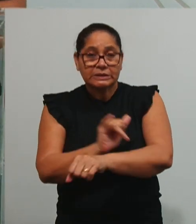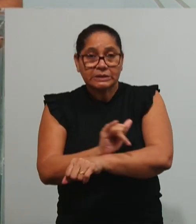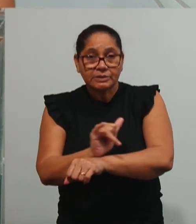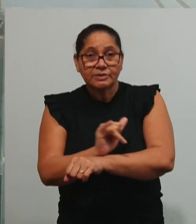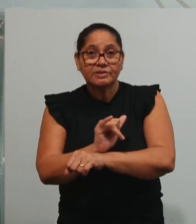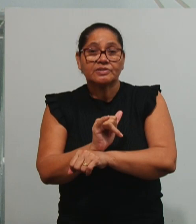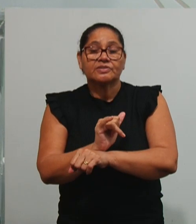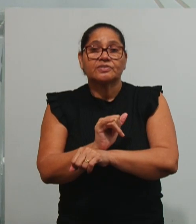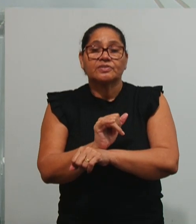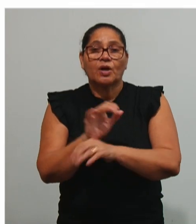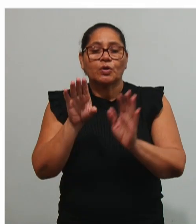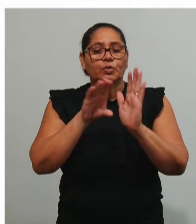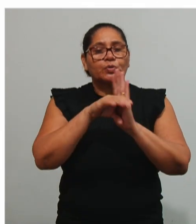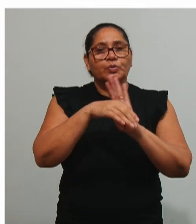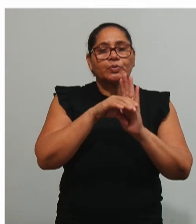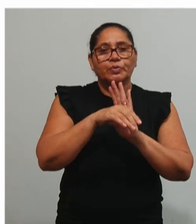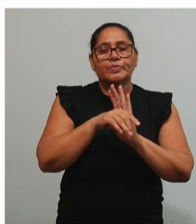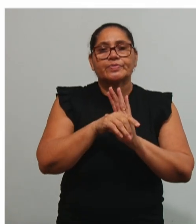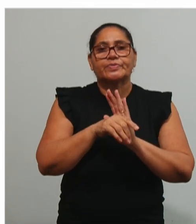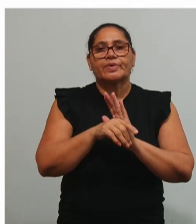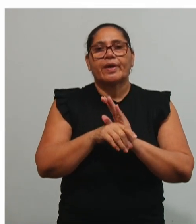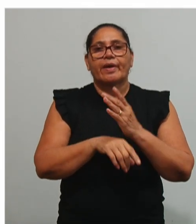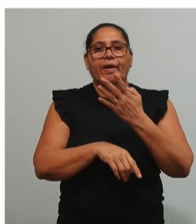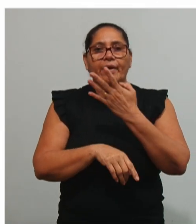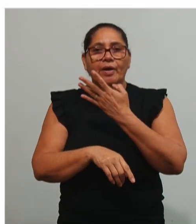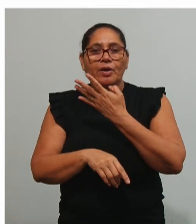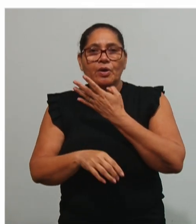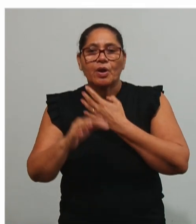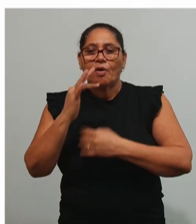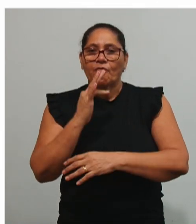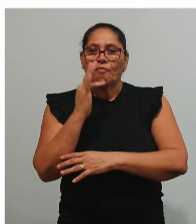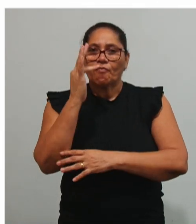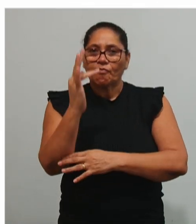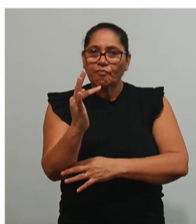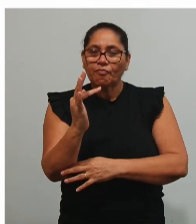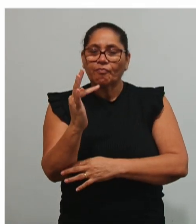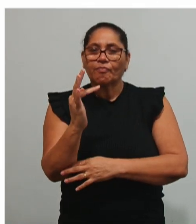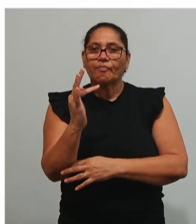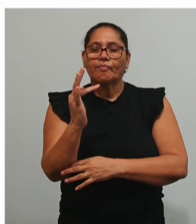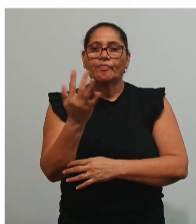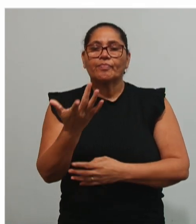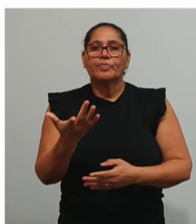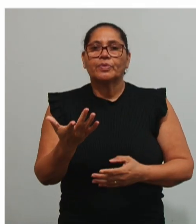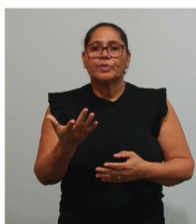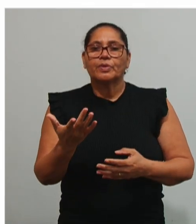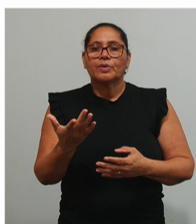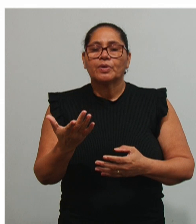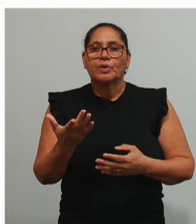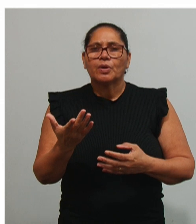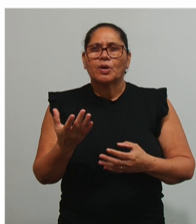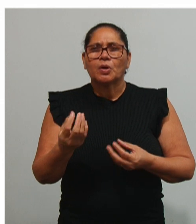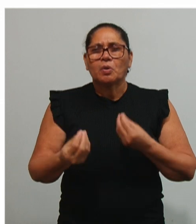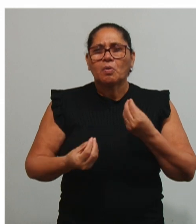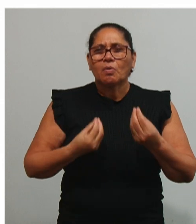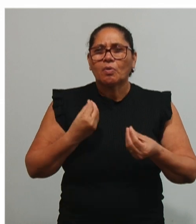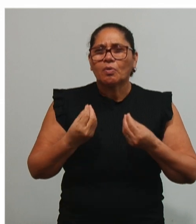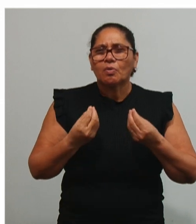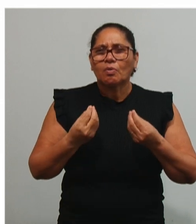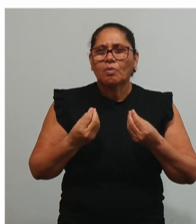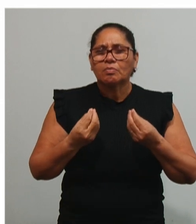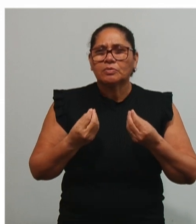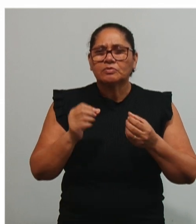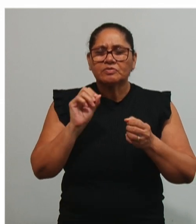próprio conceito aqui, né, a formalização como meio de criar e